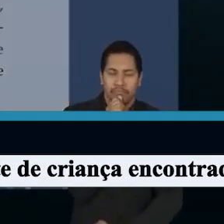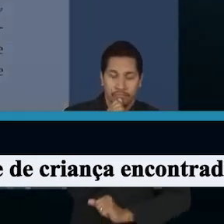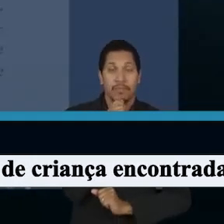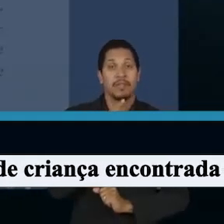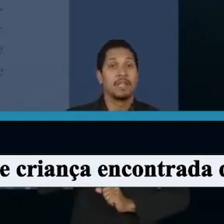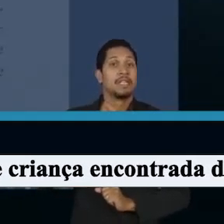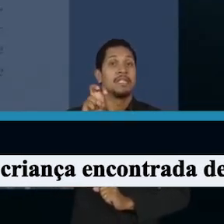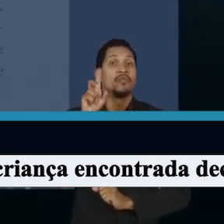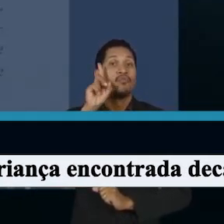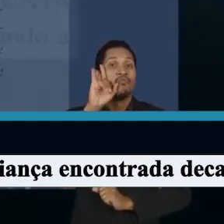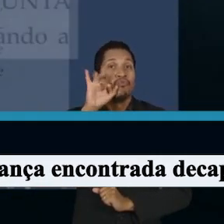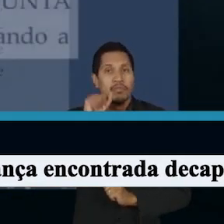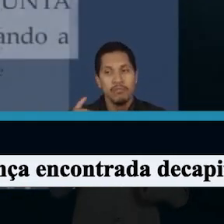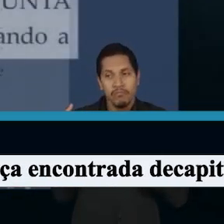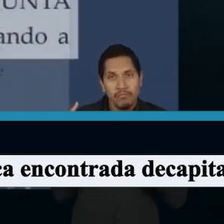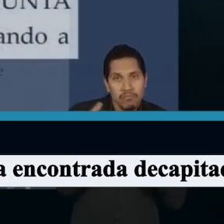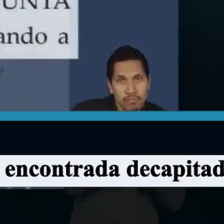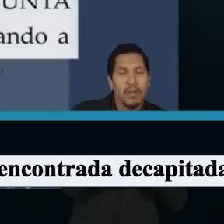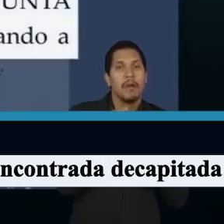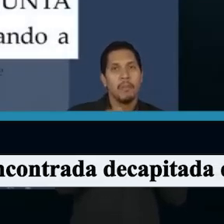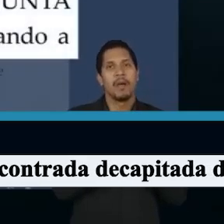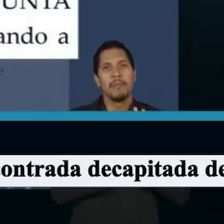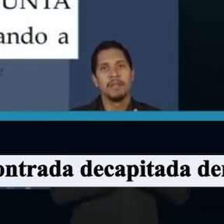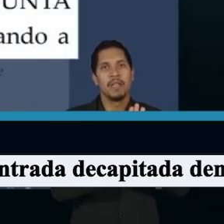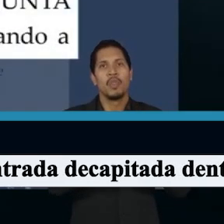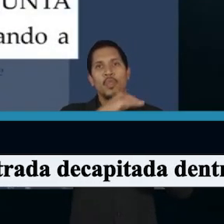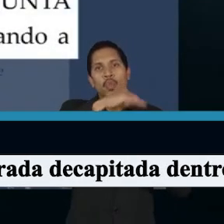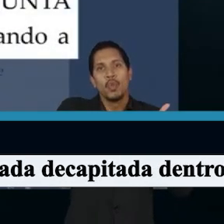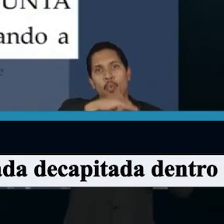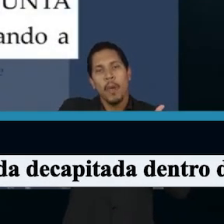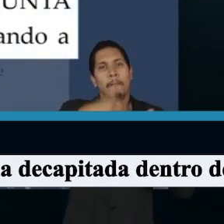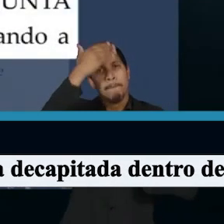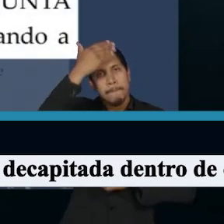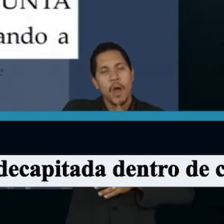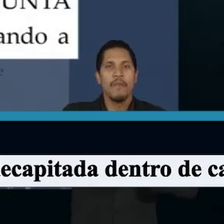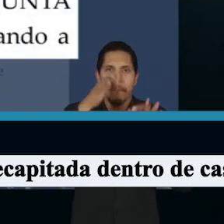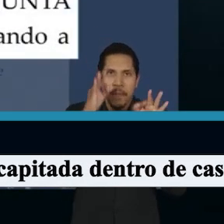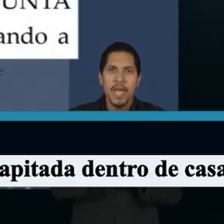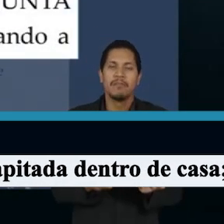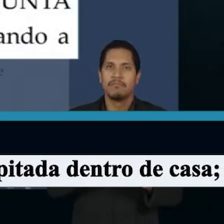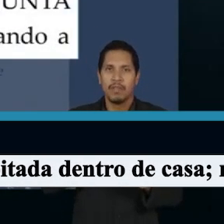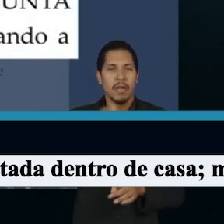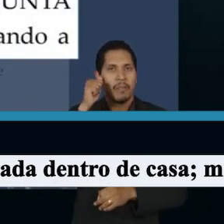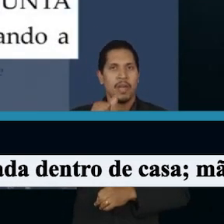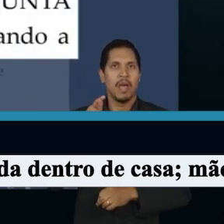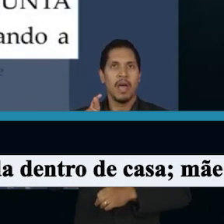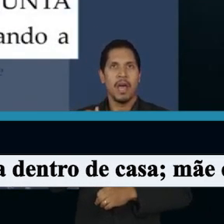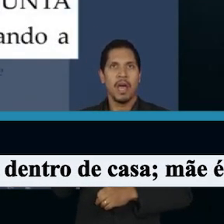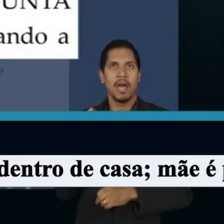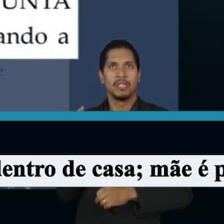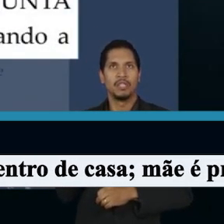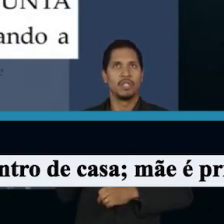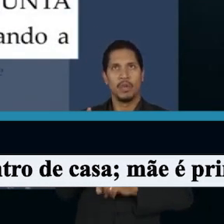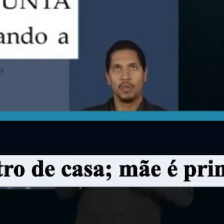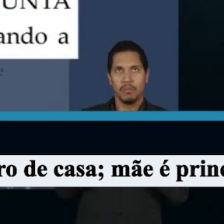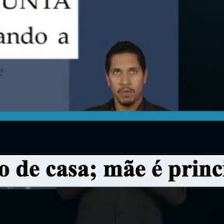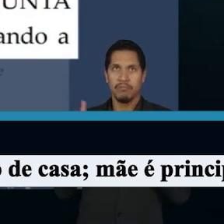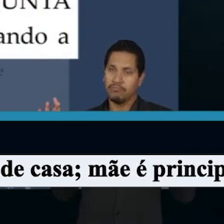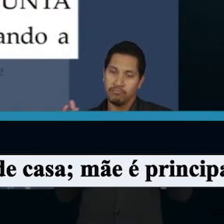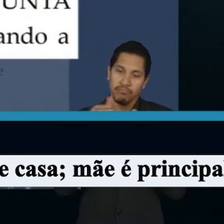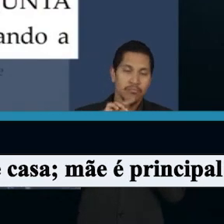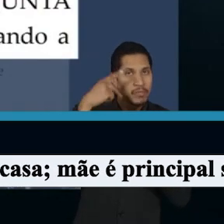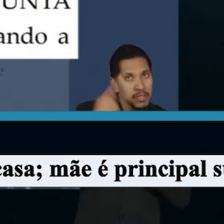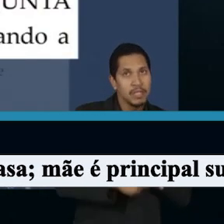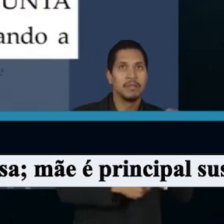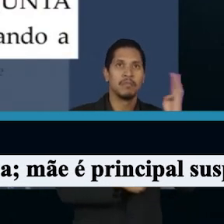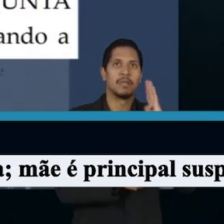de 5 dias para que sejam apresentados documentos que comprovem o vínculo de Raquel Villanova com a empresa em território